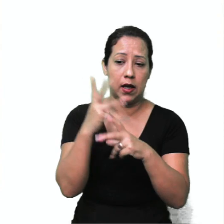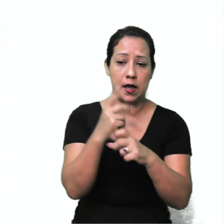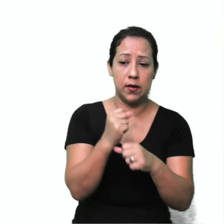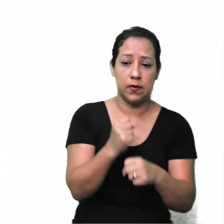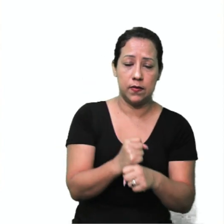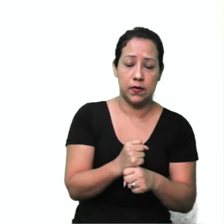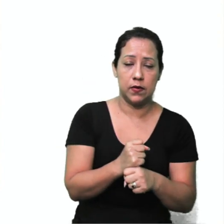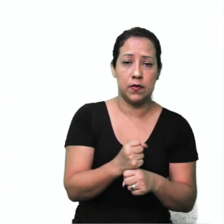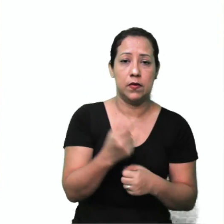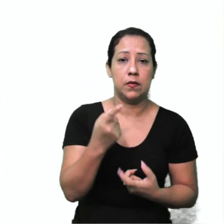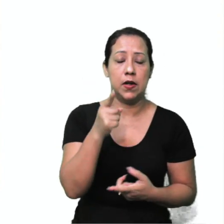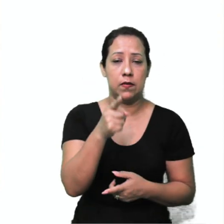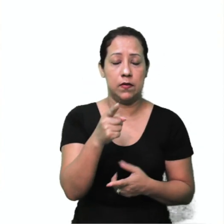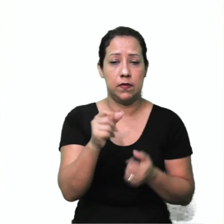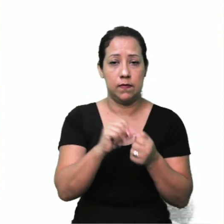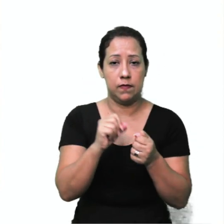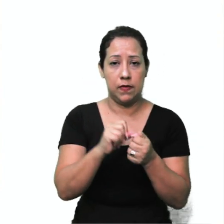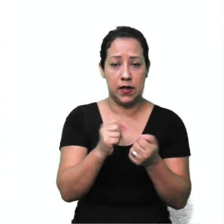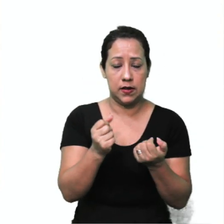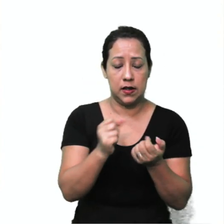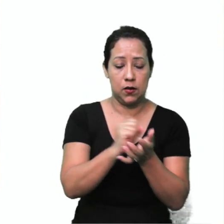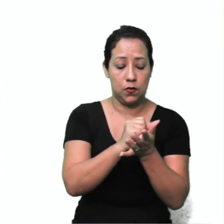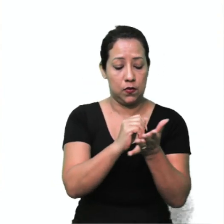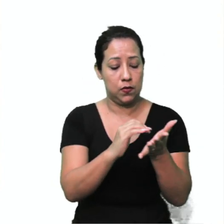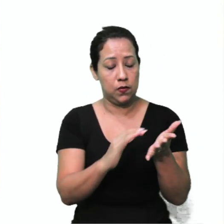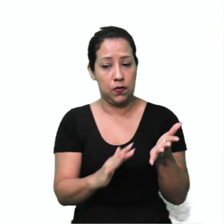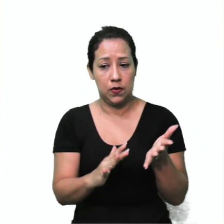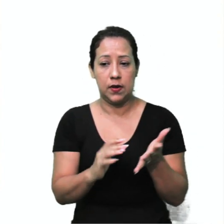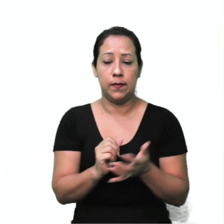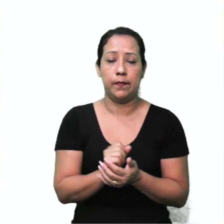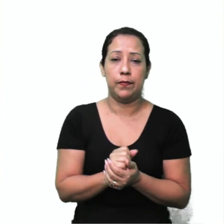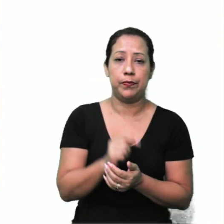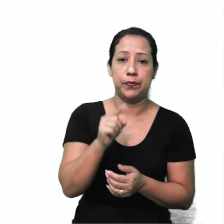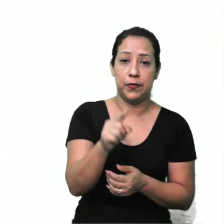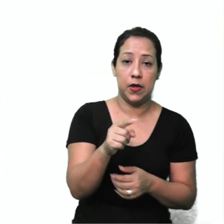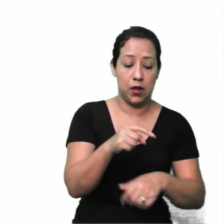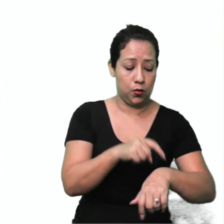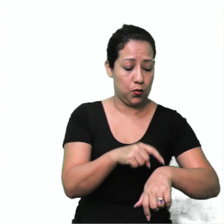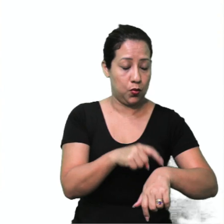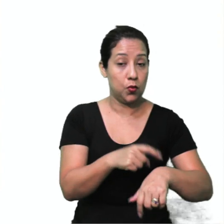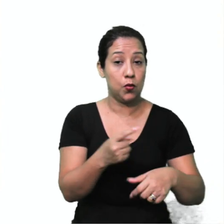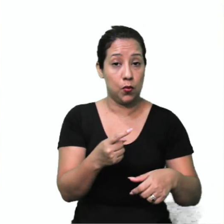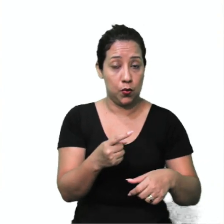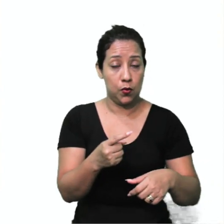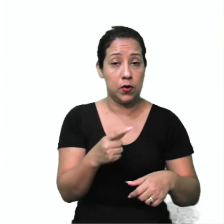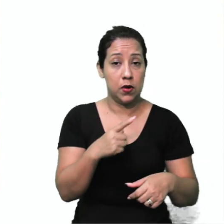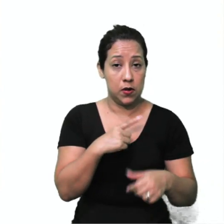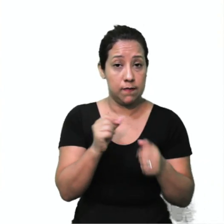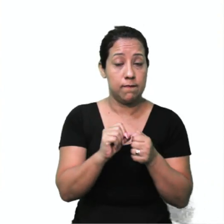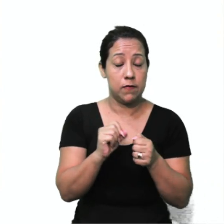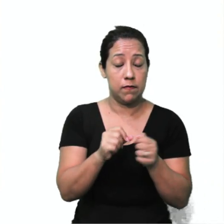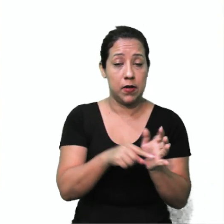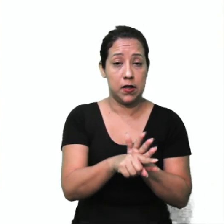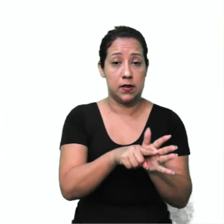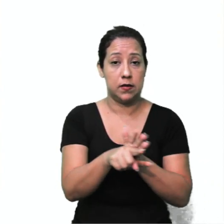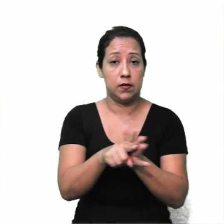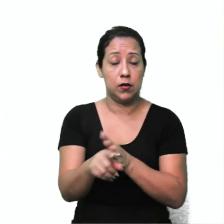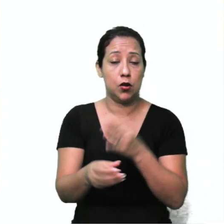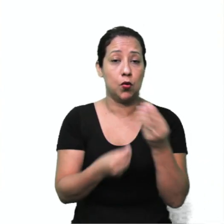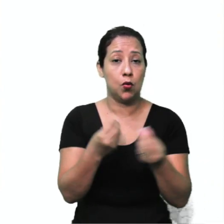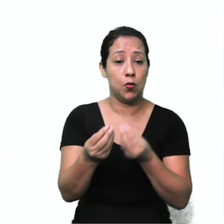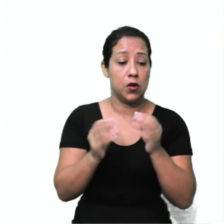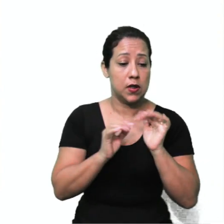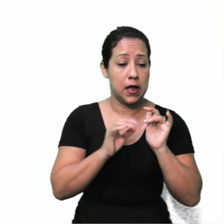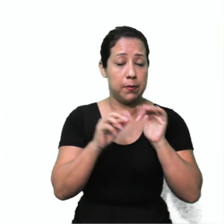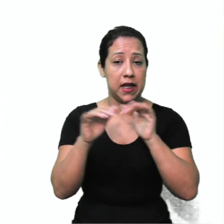revisão para você fazer os exercícios. Nesse momento aí você tira para dar uma pesquisada, ver como é que estão essas migrações